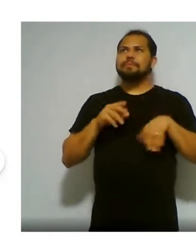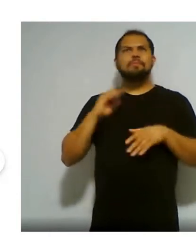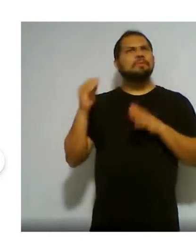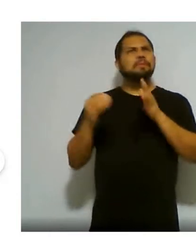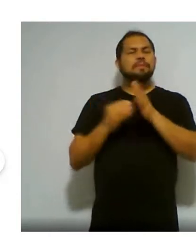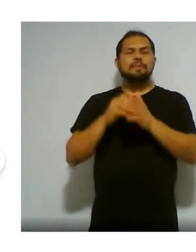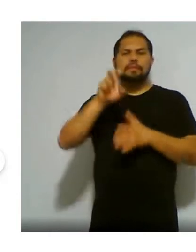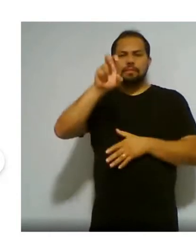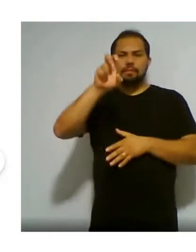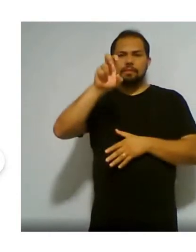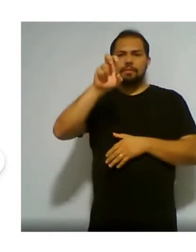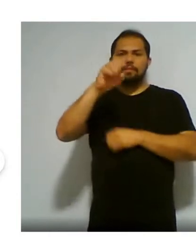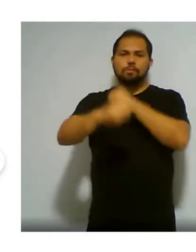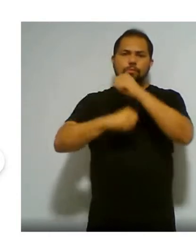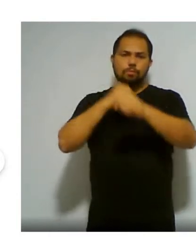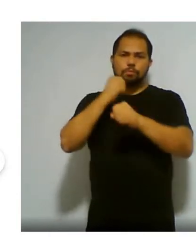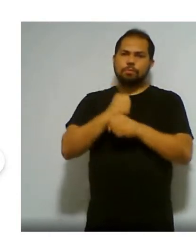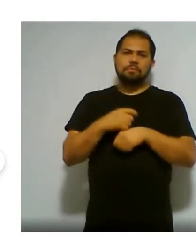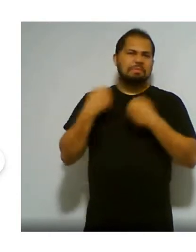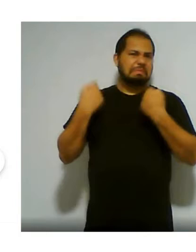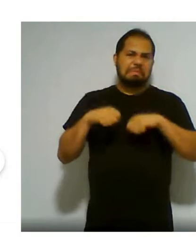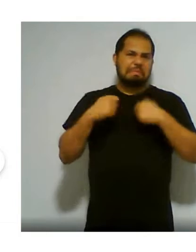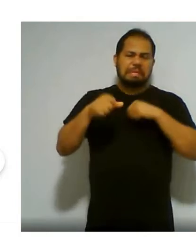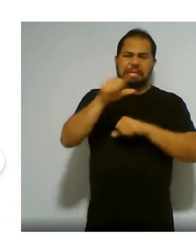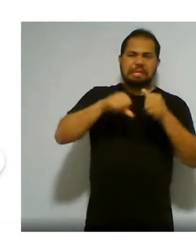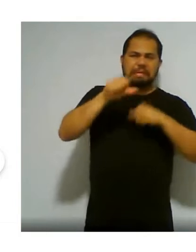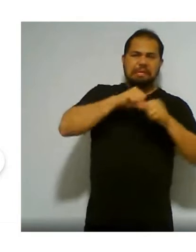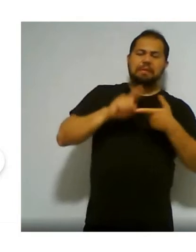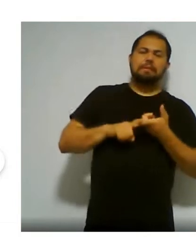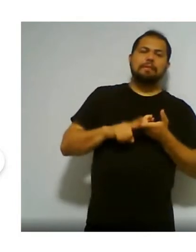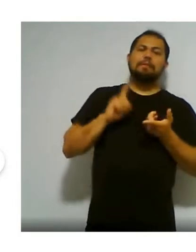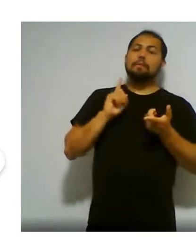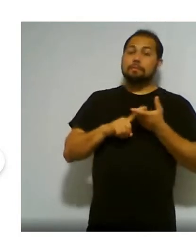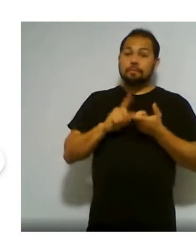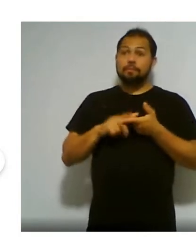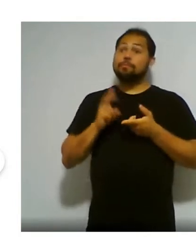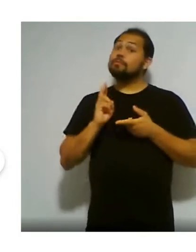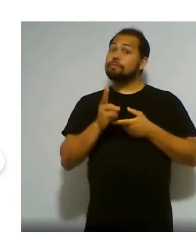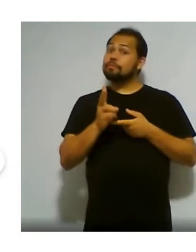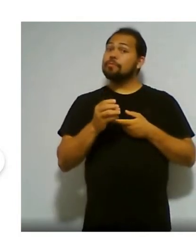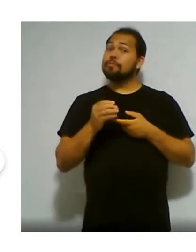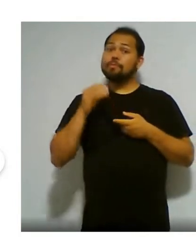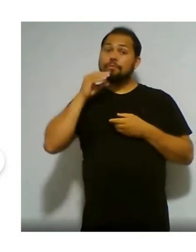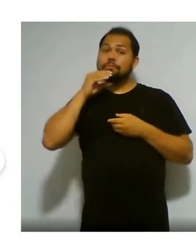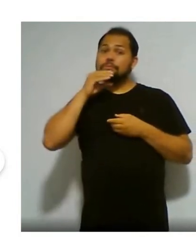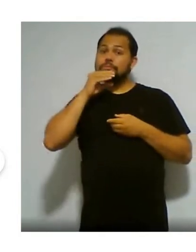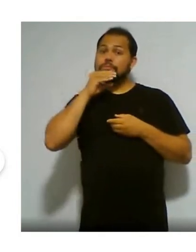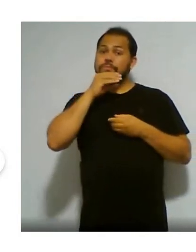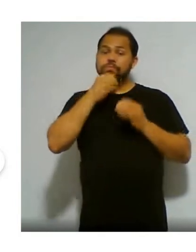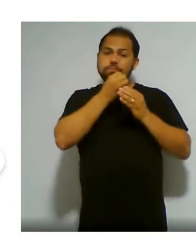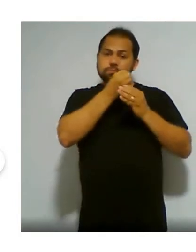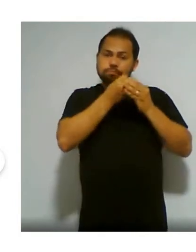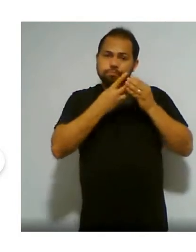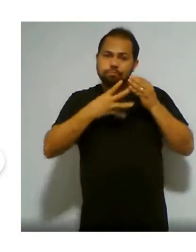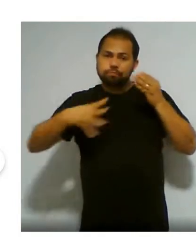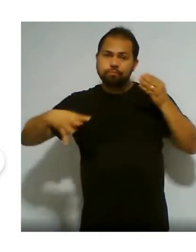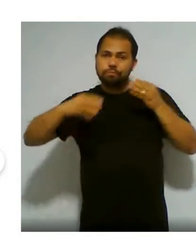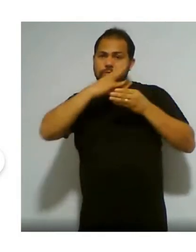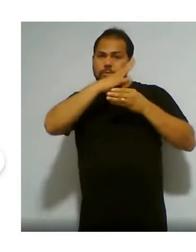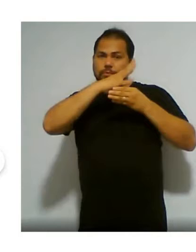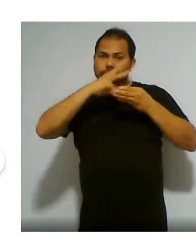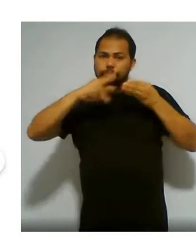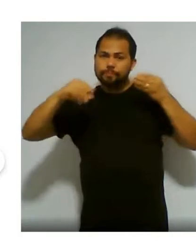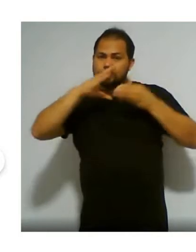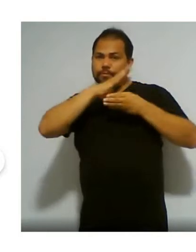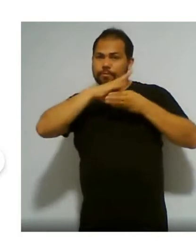precisar trocar, e sem perder a eficiência na transferência de calor do processador para o dissipador. Então por isso que elas são caras.